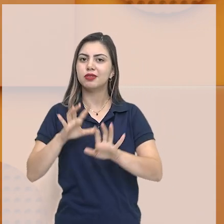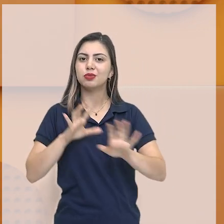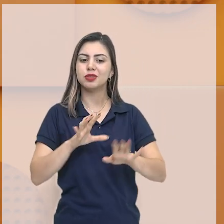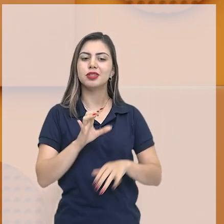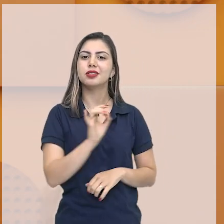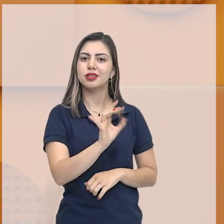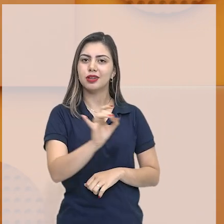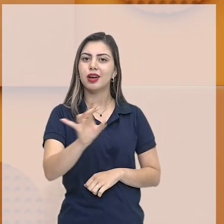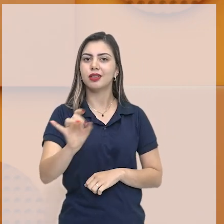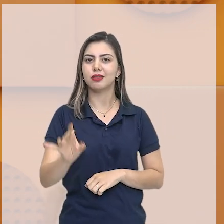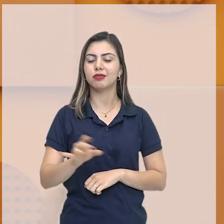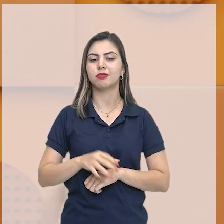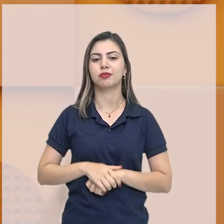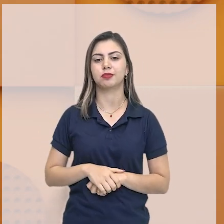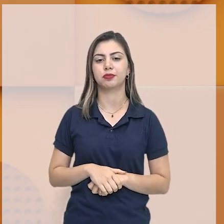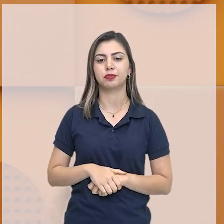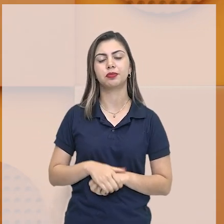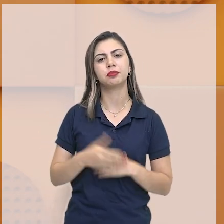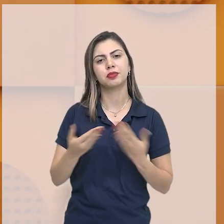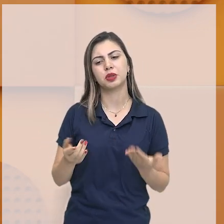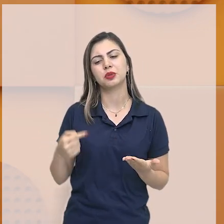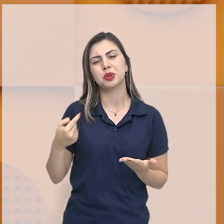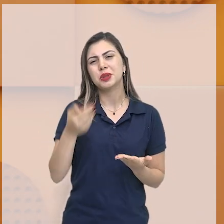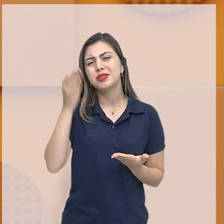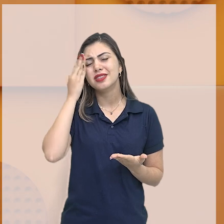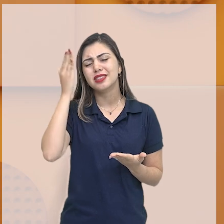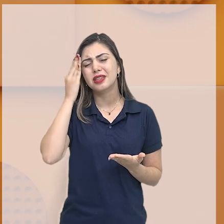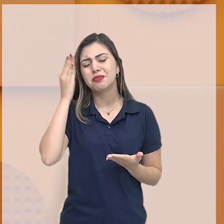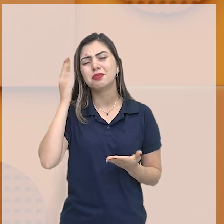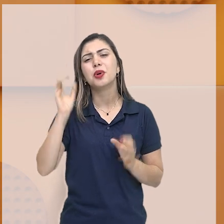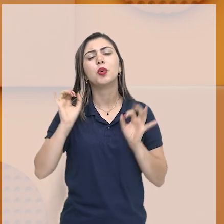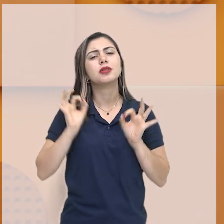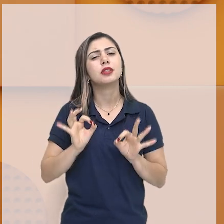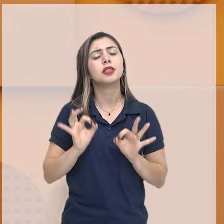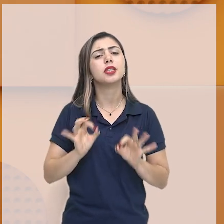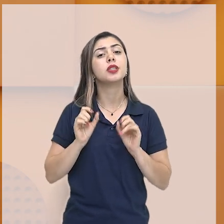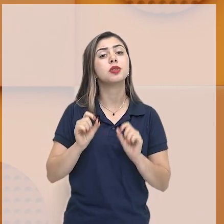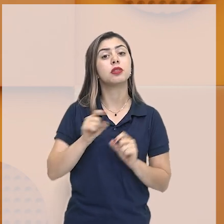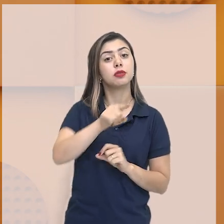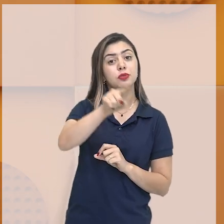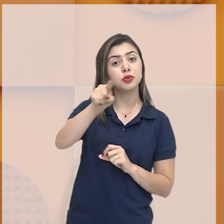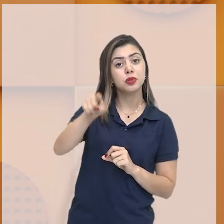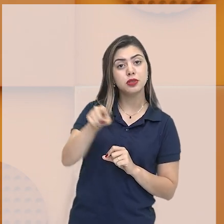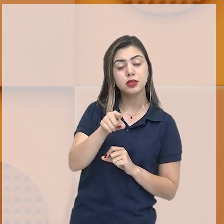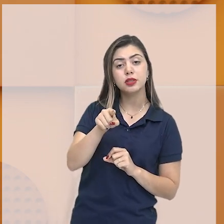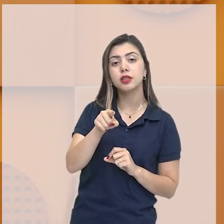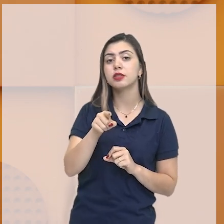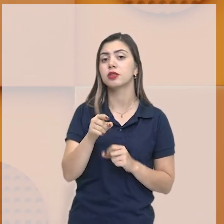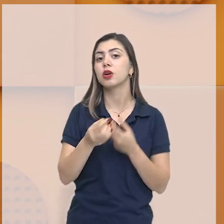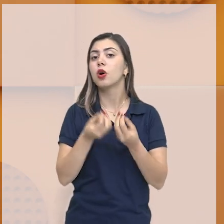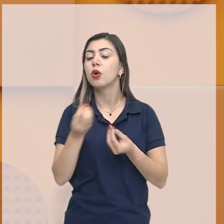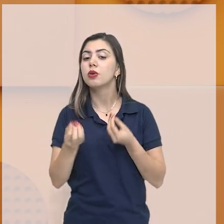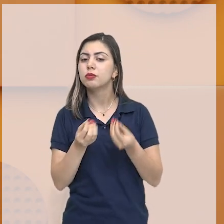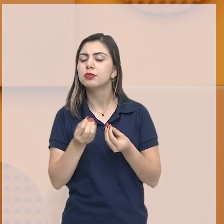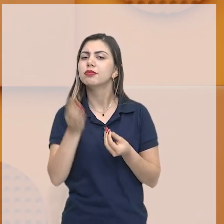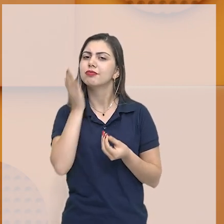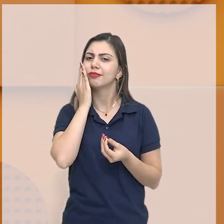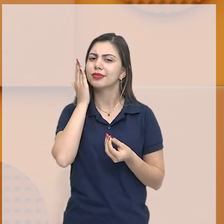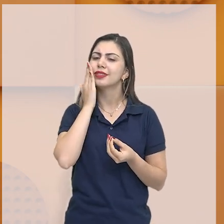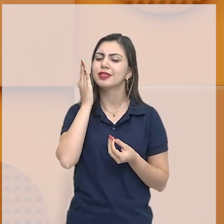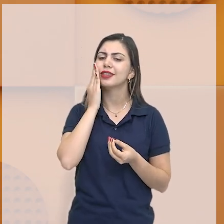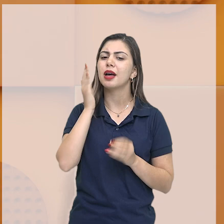presente, né? Eu tenho certeza absoluta que você que está aí do outro lado da telinha